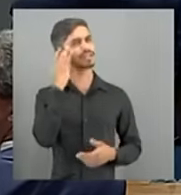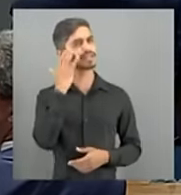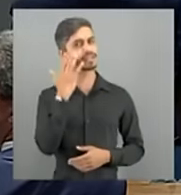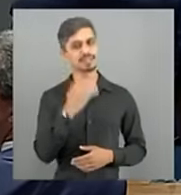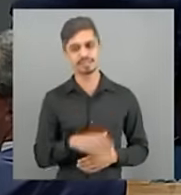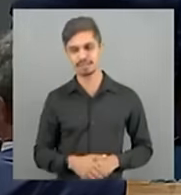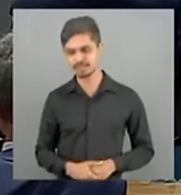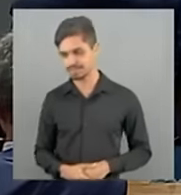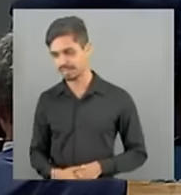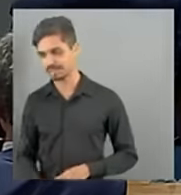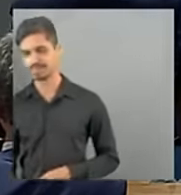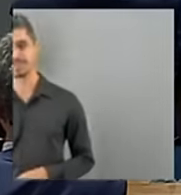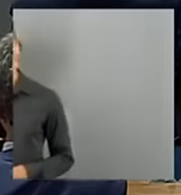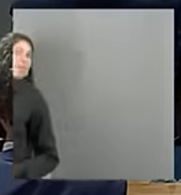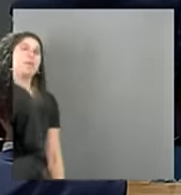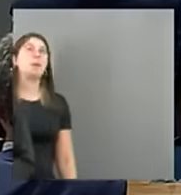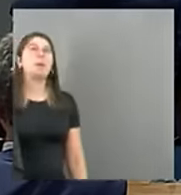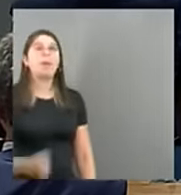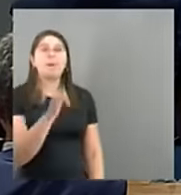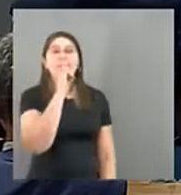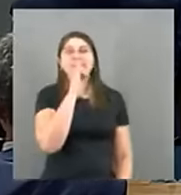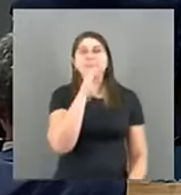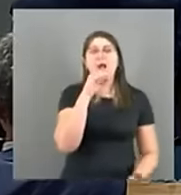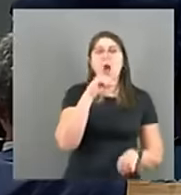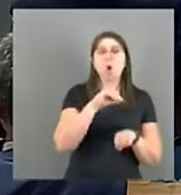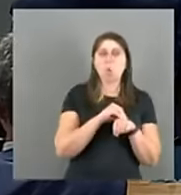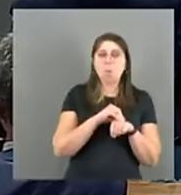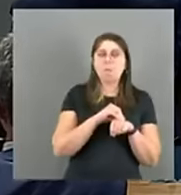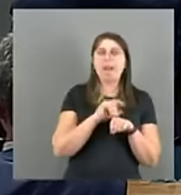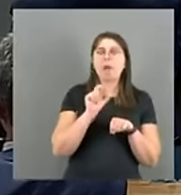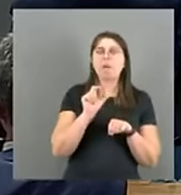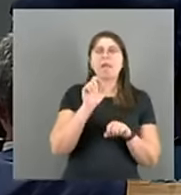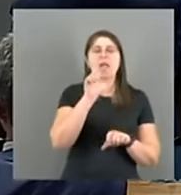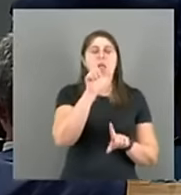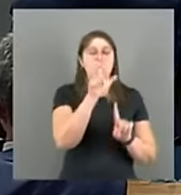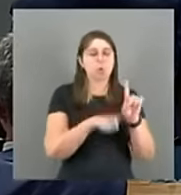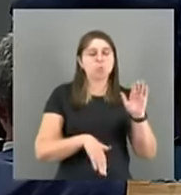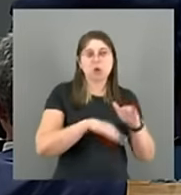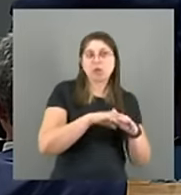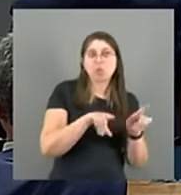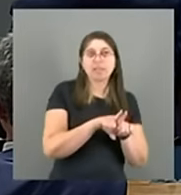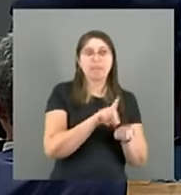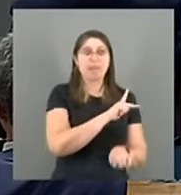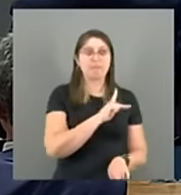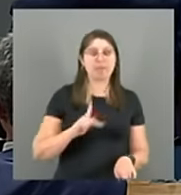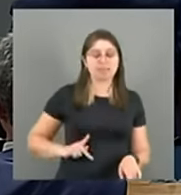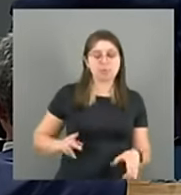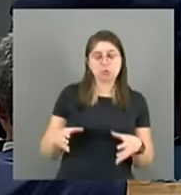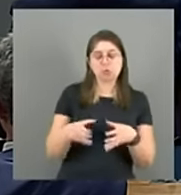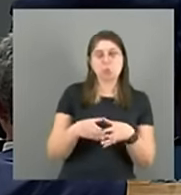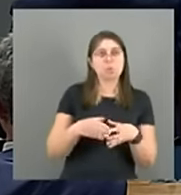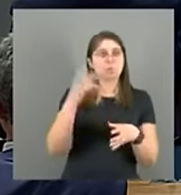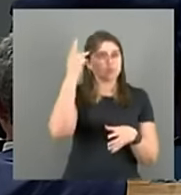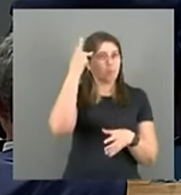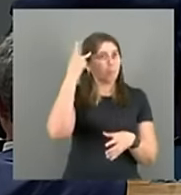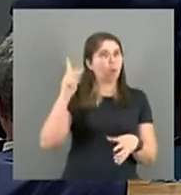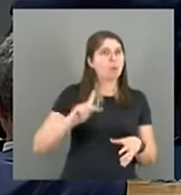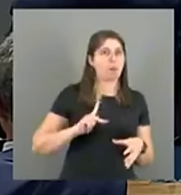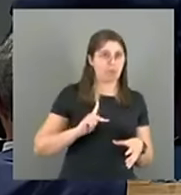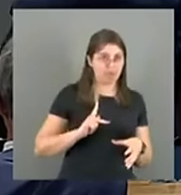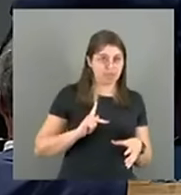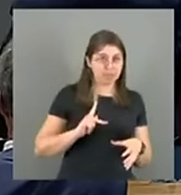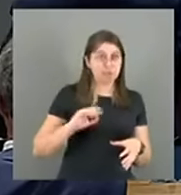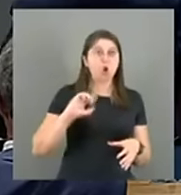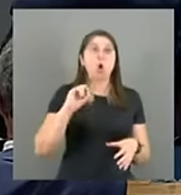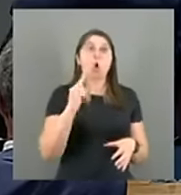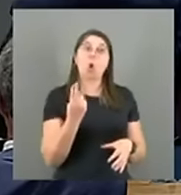caso, os culpados seriam os jogadores e também os presidentes de São Paulo e Palmeiras, ou